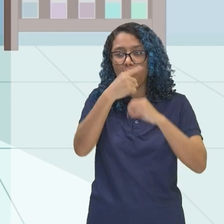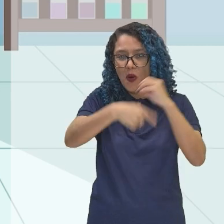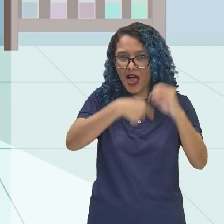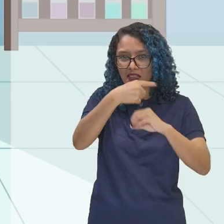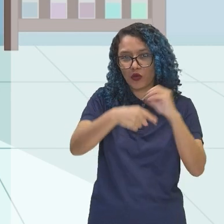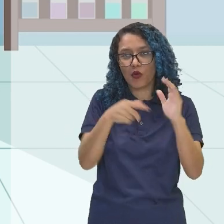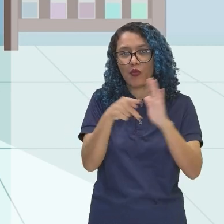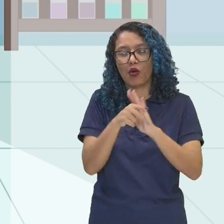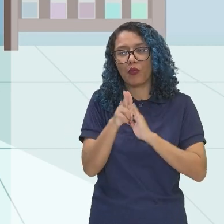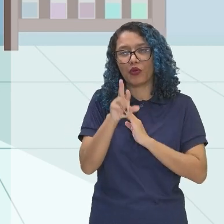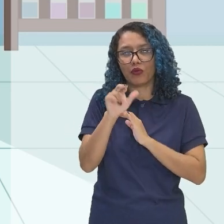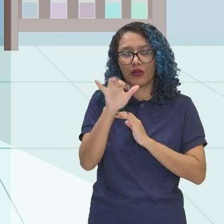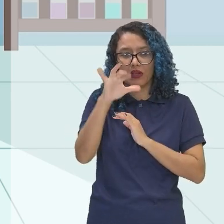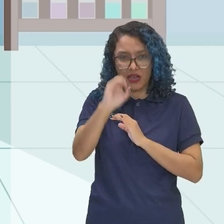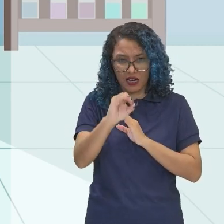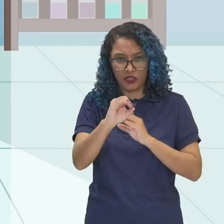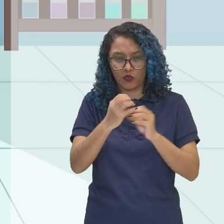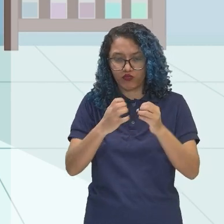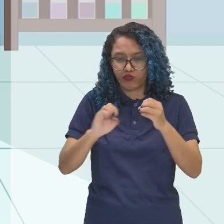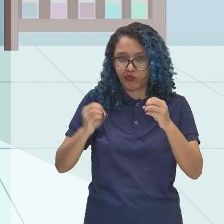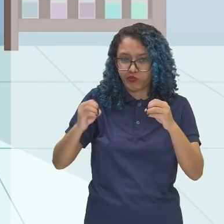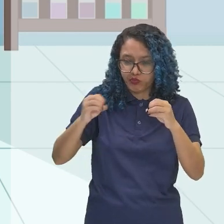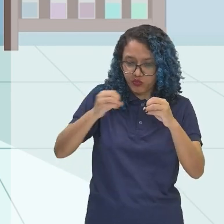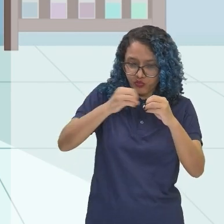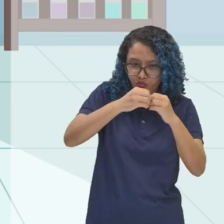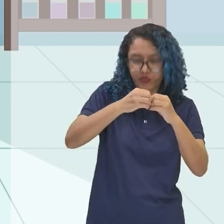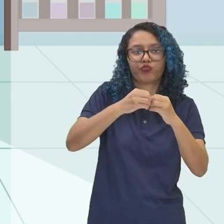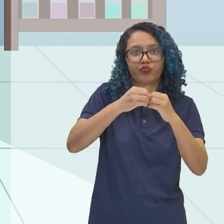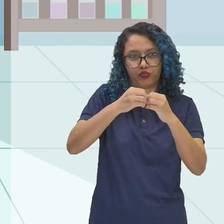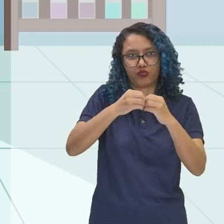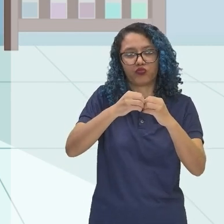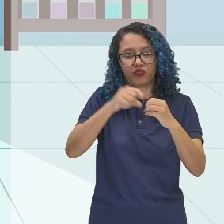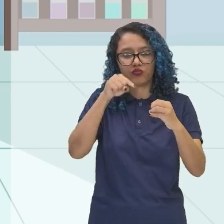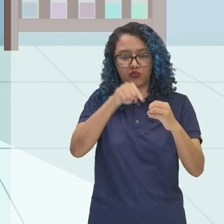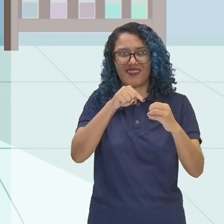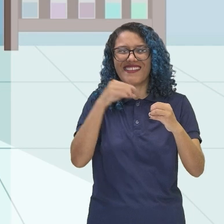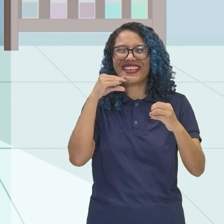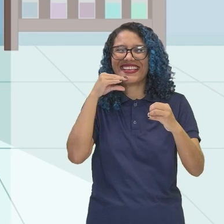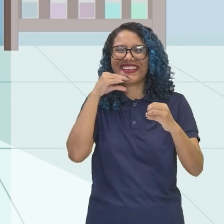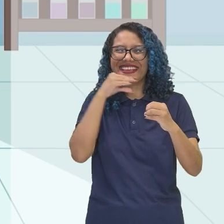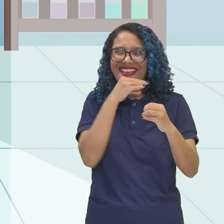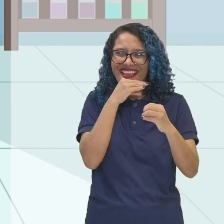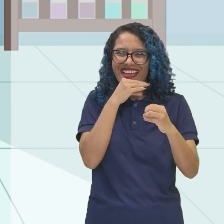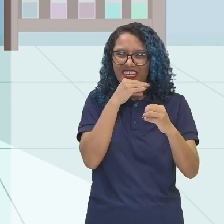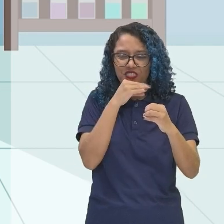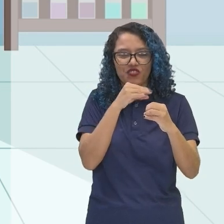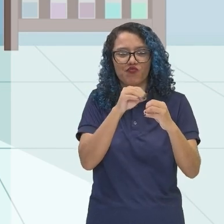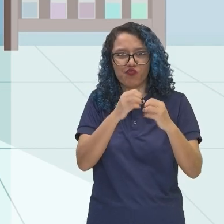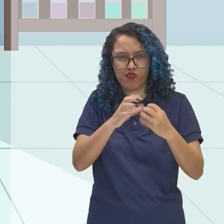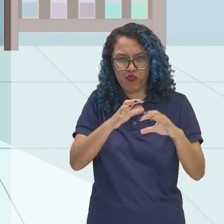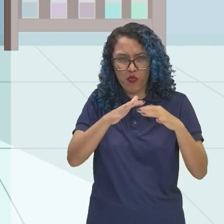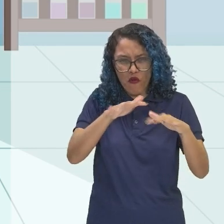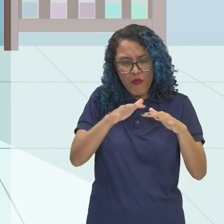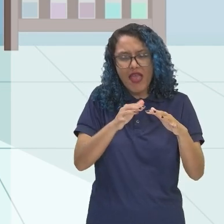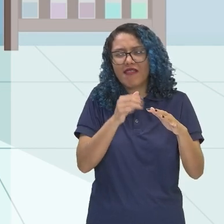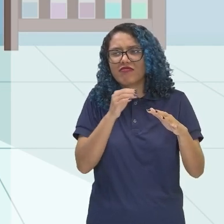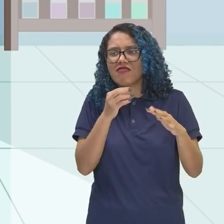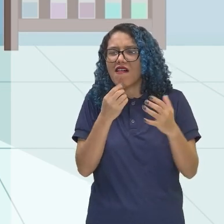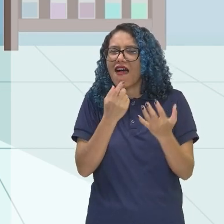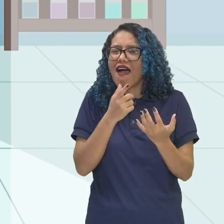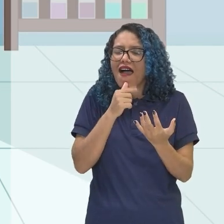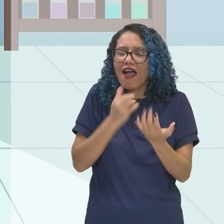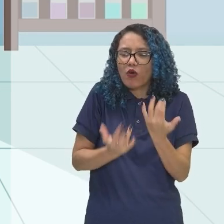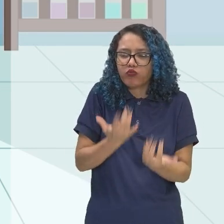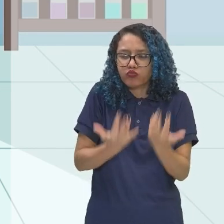em reatores nucleares. O calor gerado na fissão aquece a água, gerando vapor que